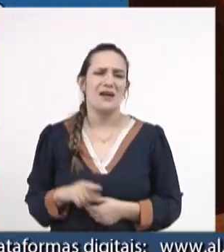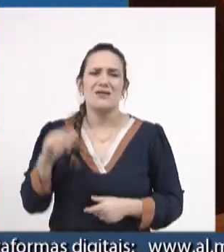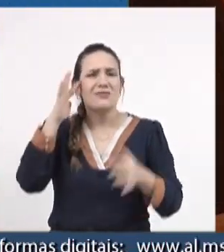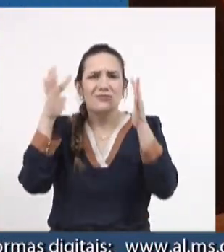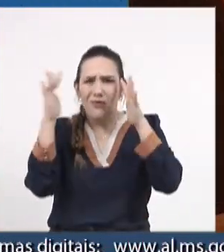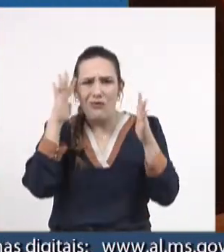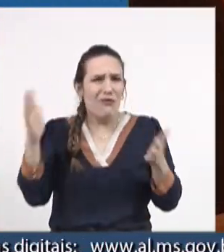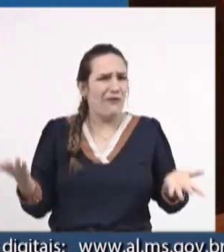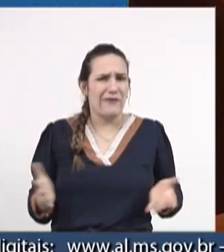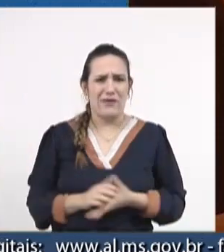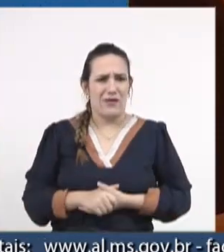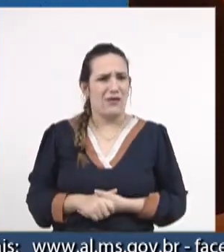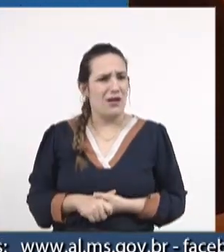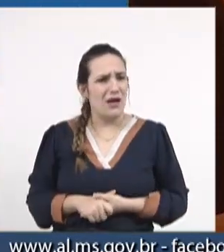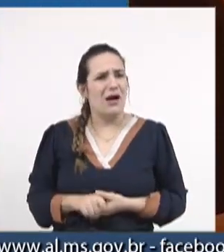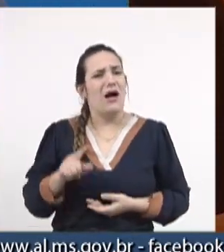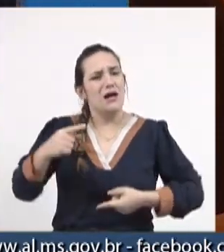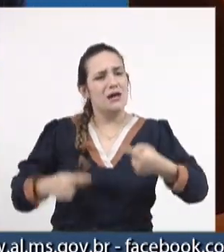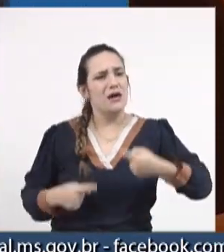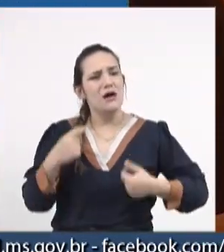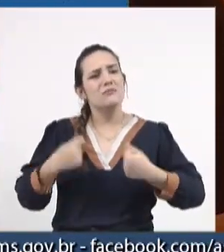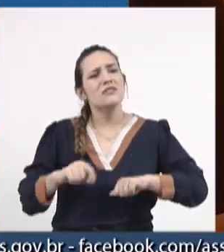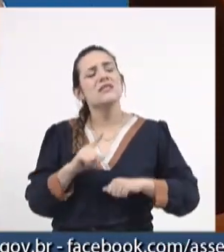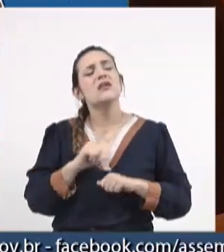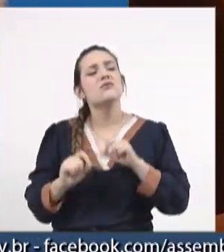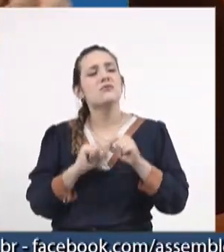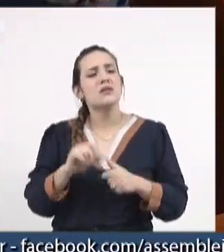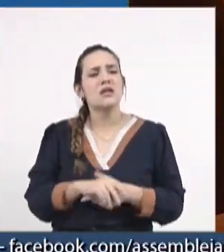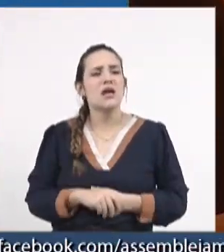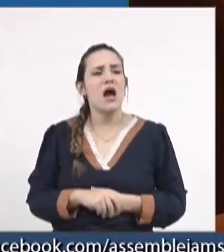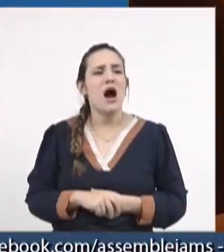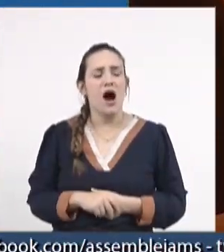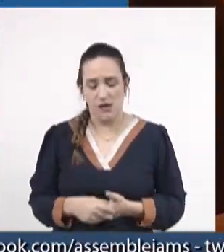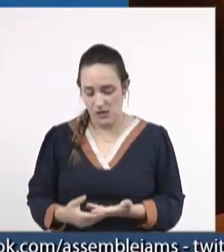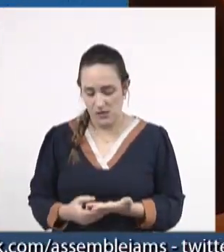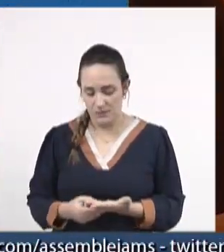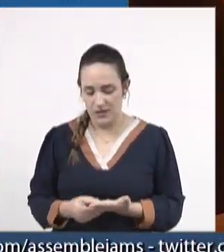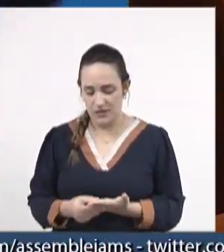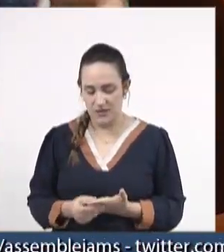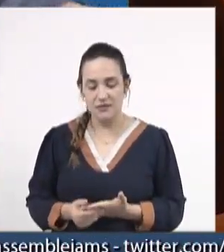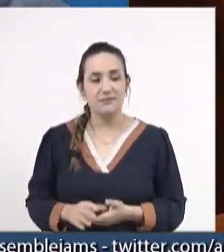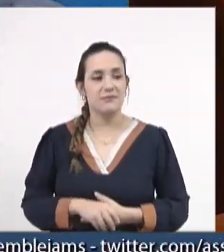estamos discutindo. A discussão nossa é só uma coisa: